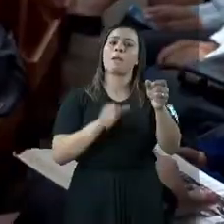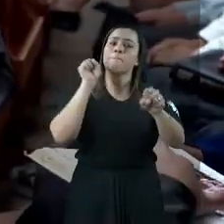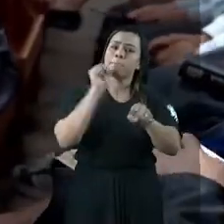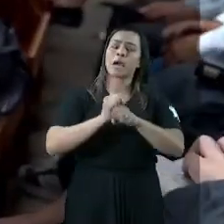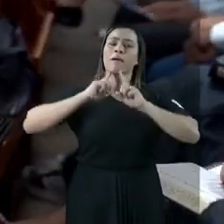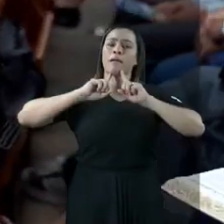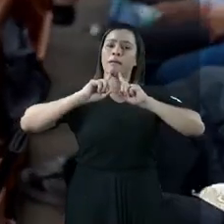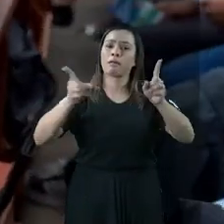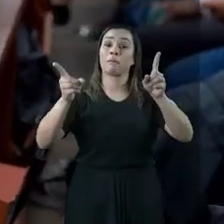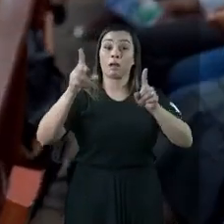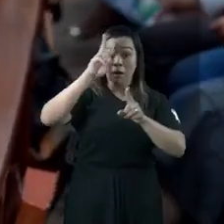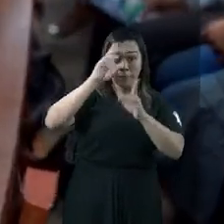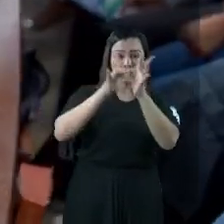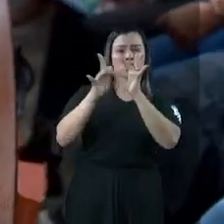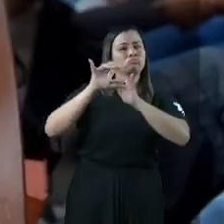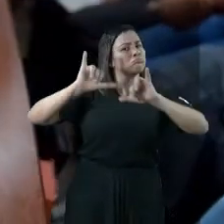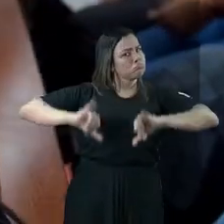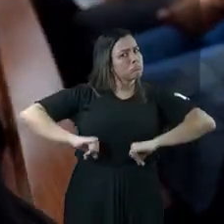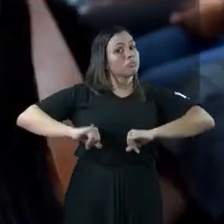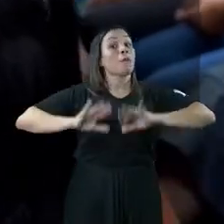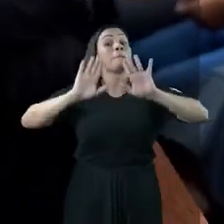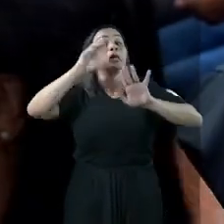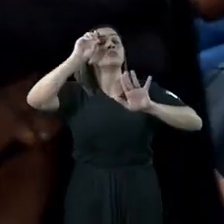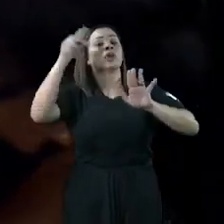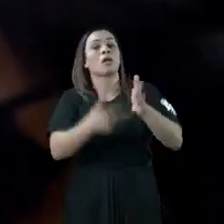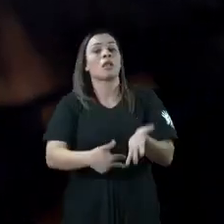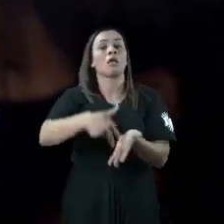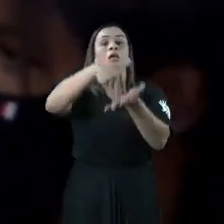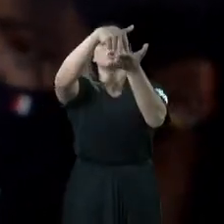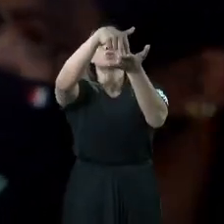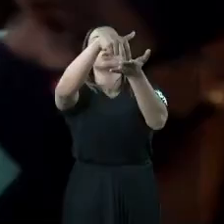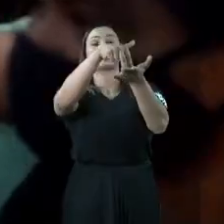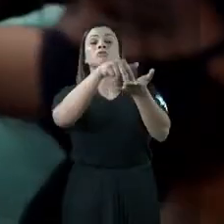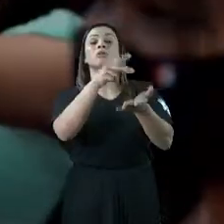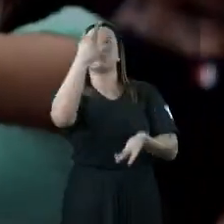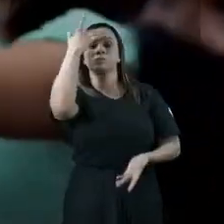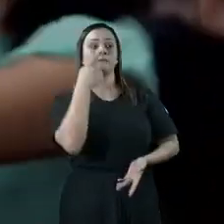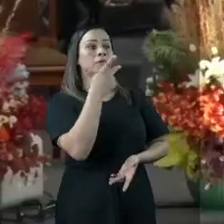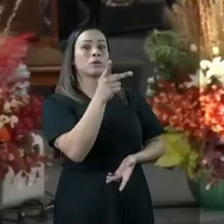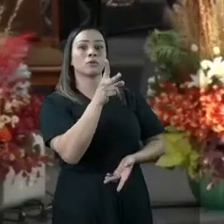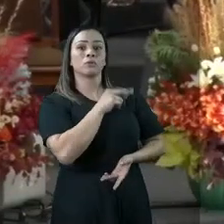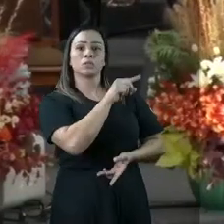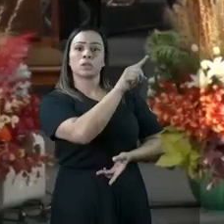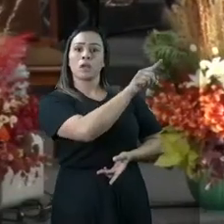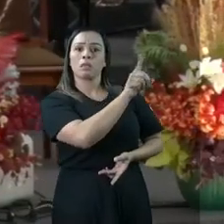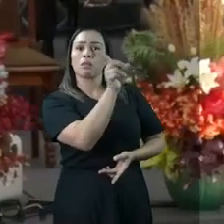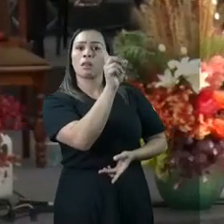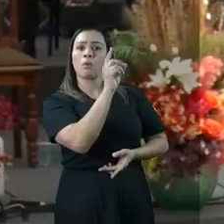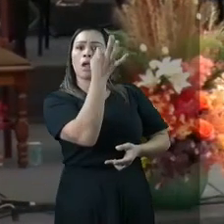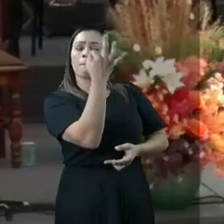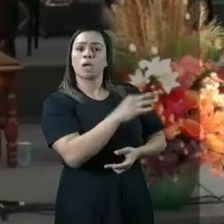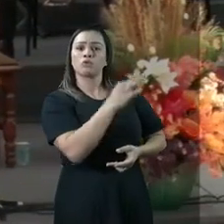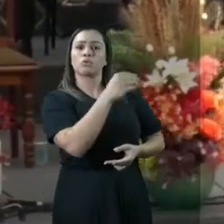sofreu, mas quando ressuscitou, alguém disse: ele não é o Cristo ferido e humilhado, ele continua o